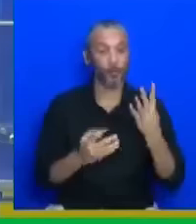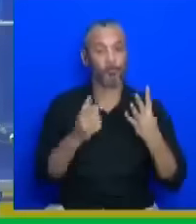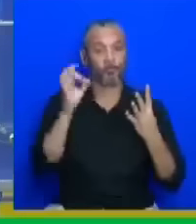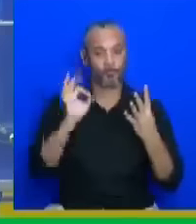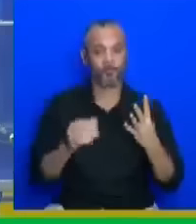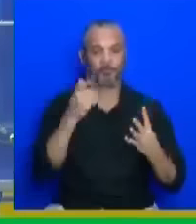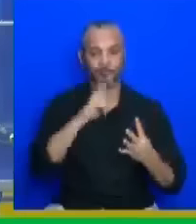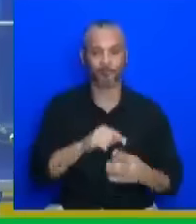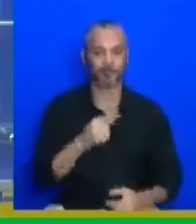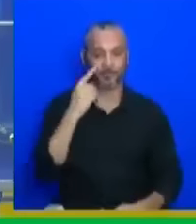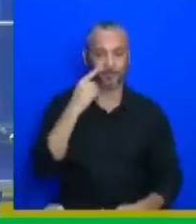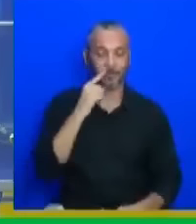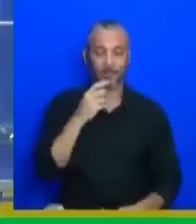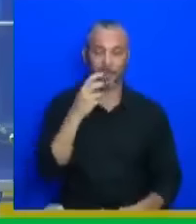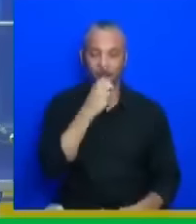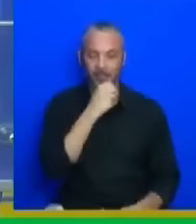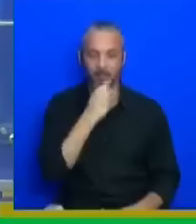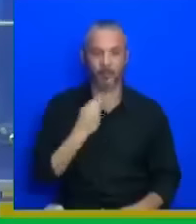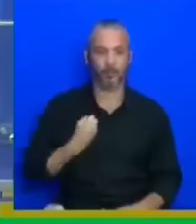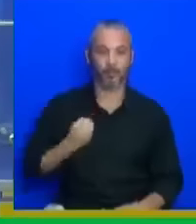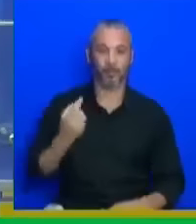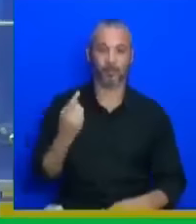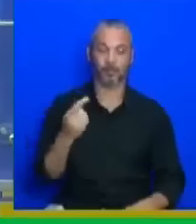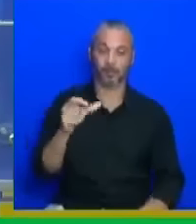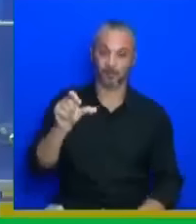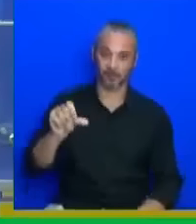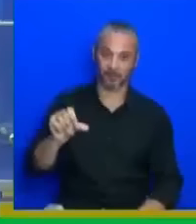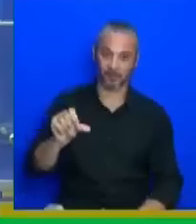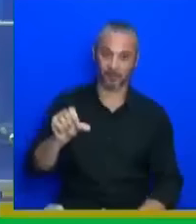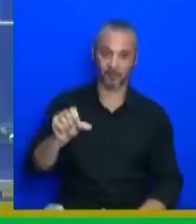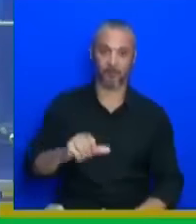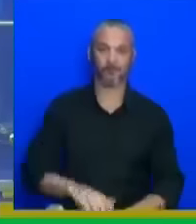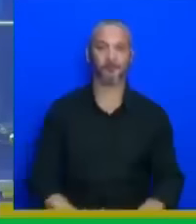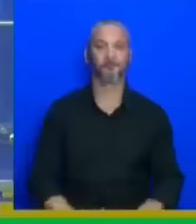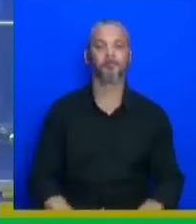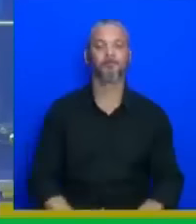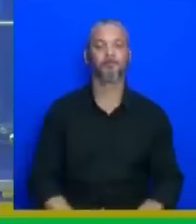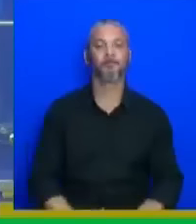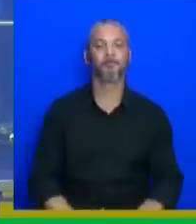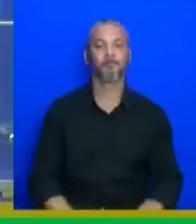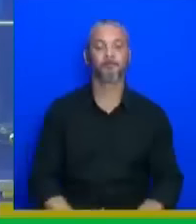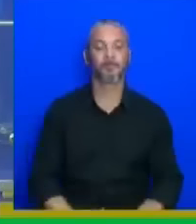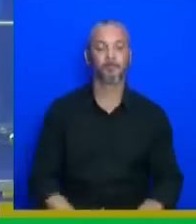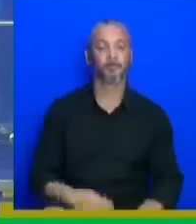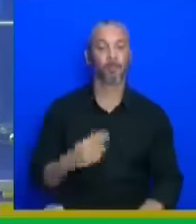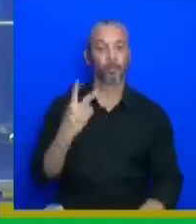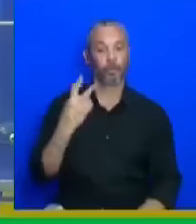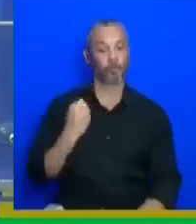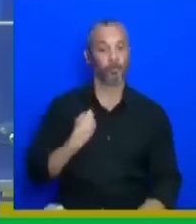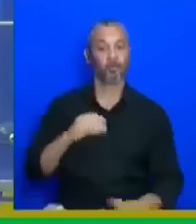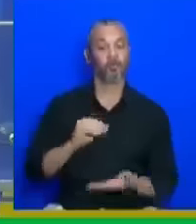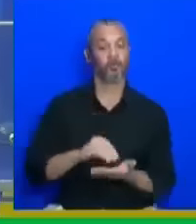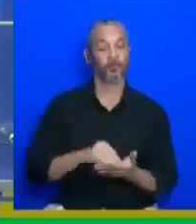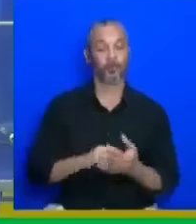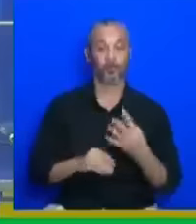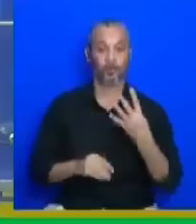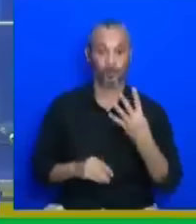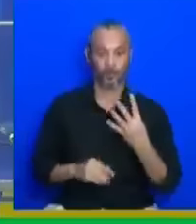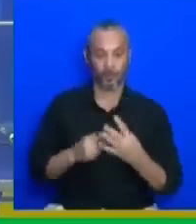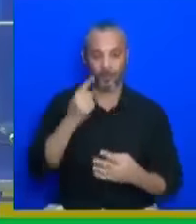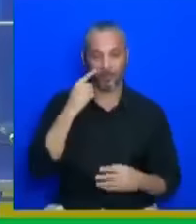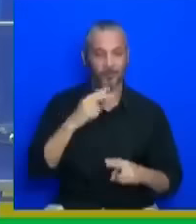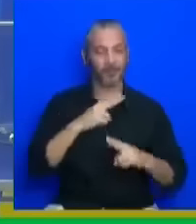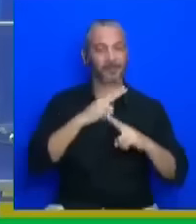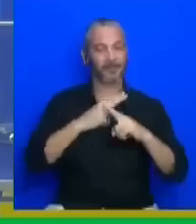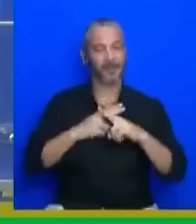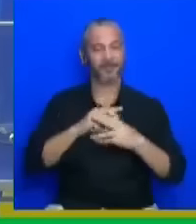acertos. Bola laranja 19. Laranja 19. Foram sorteados 2 números, faltam 4.